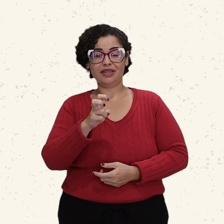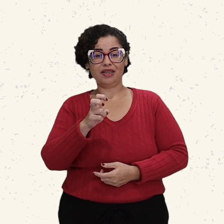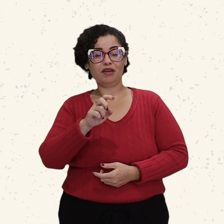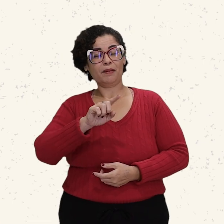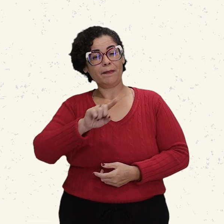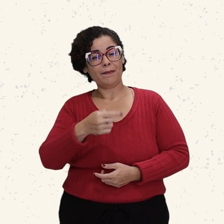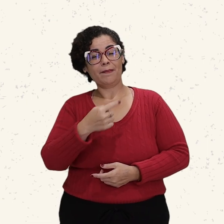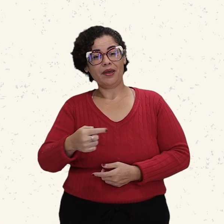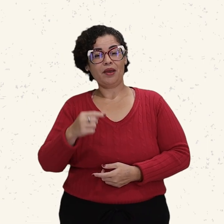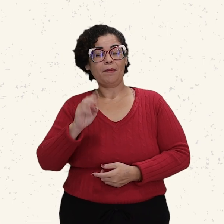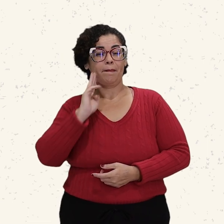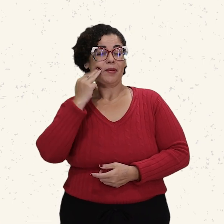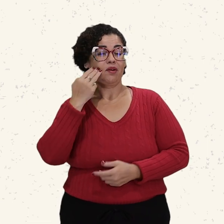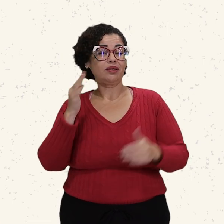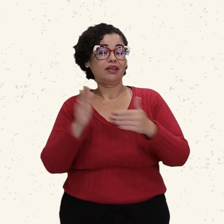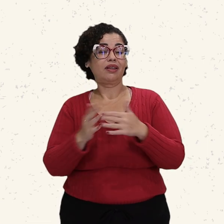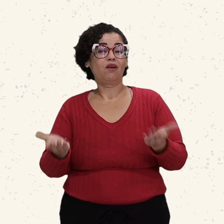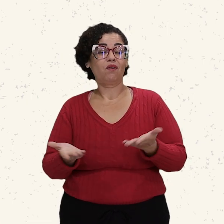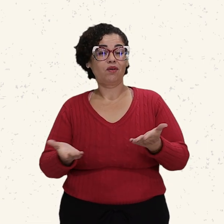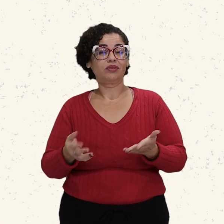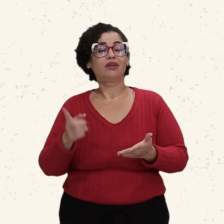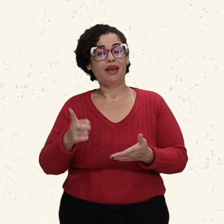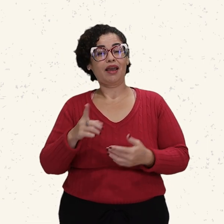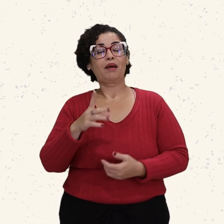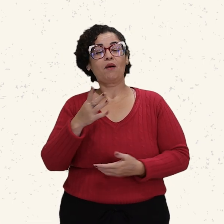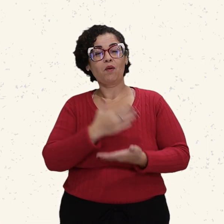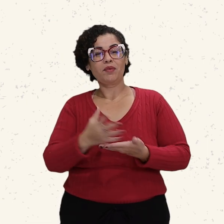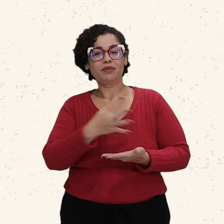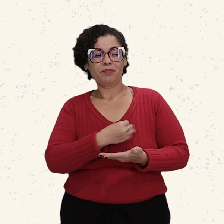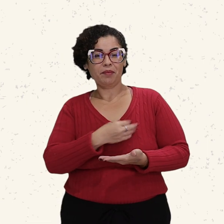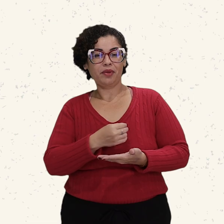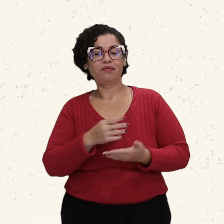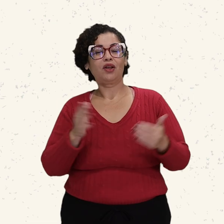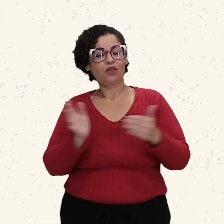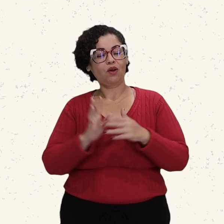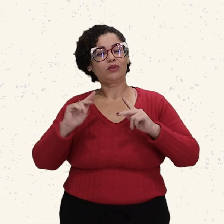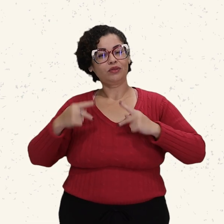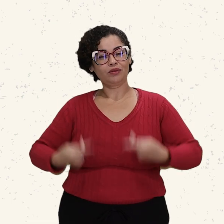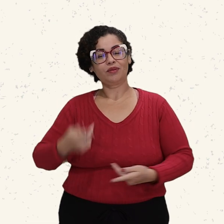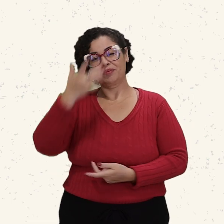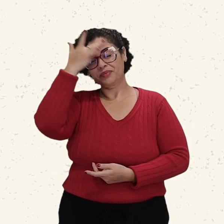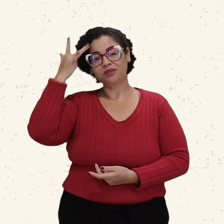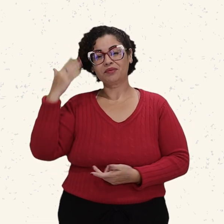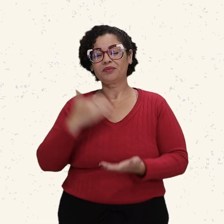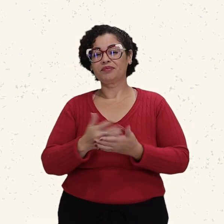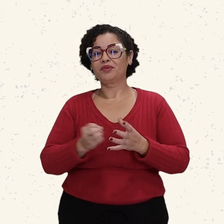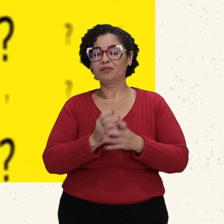atrás até hoje. É a era dos mamíferos, que inclui também a nossa espécie, Homo sapiens.